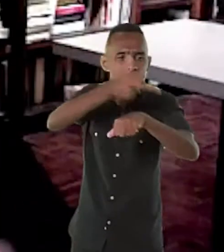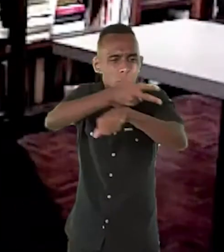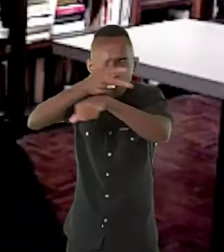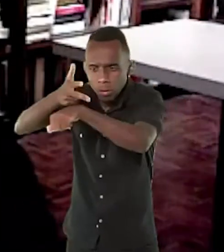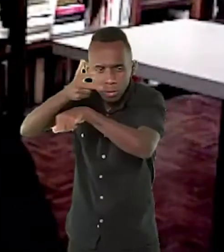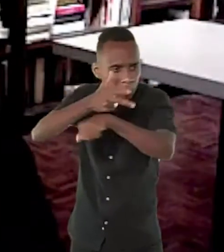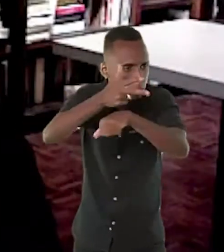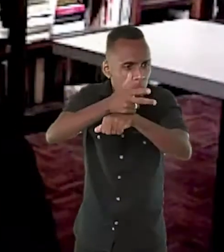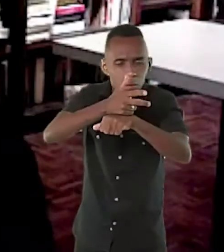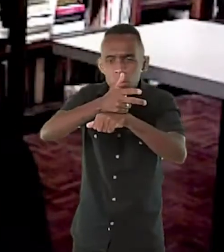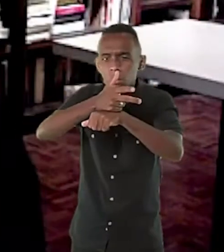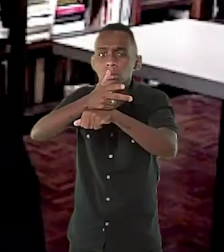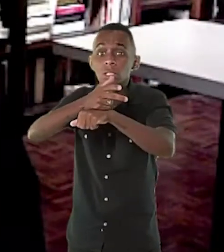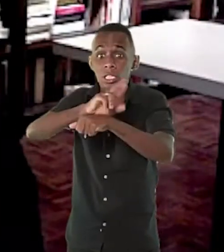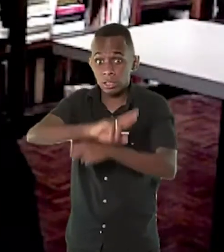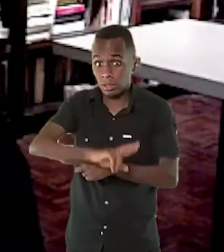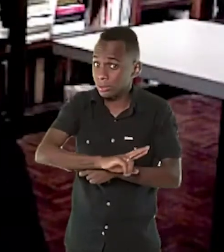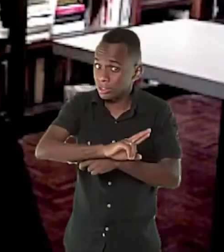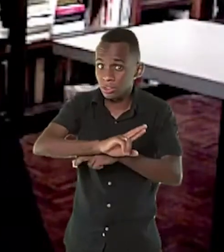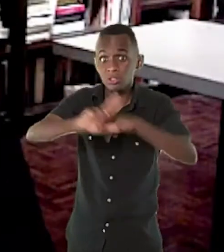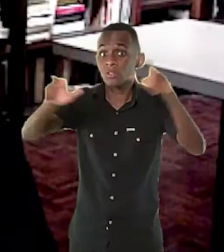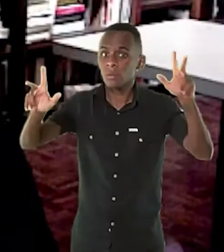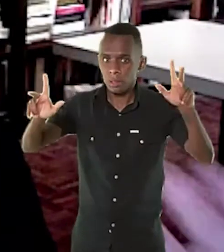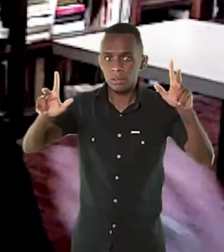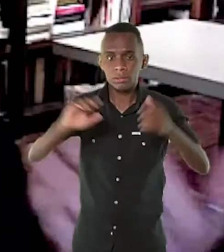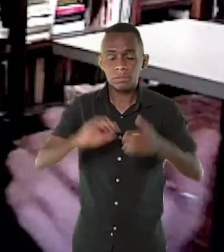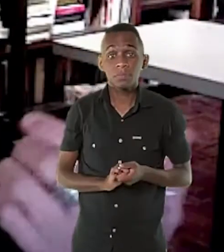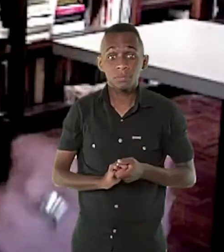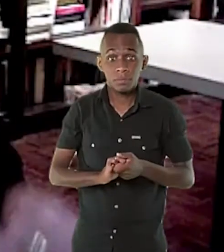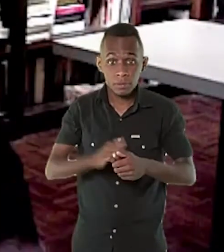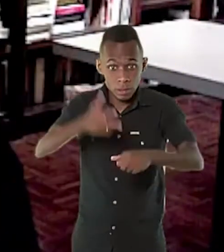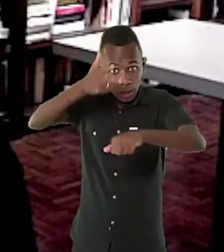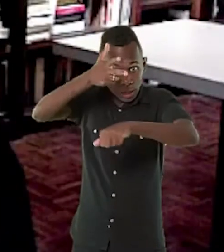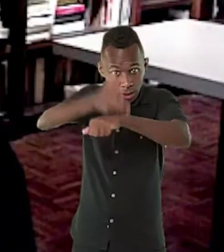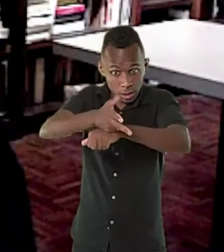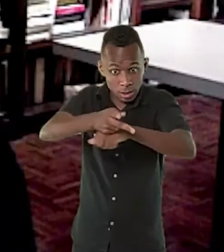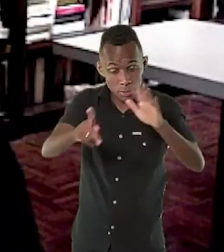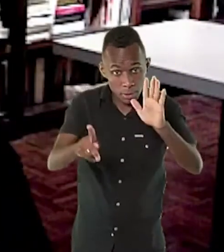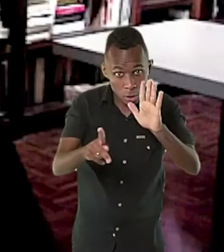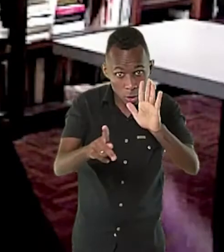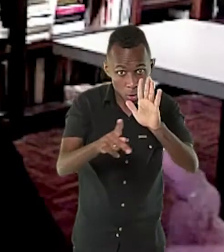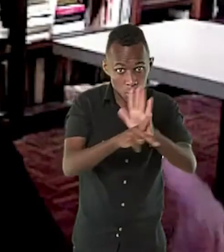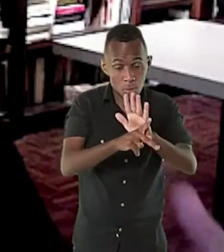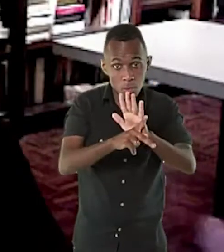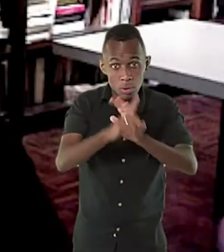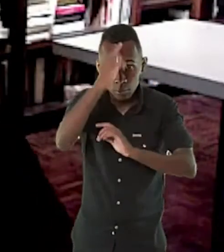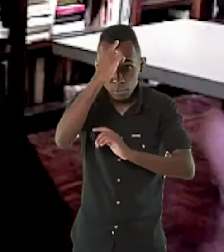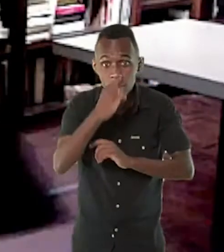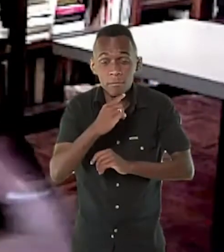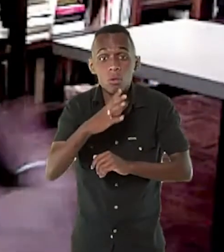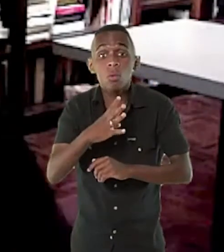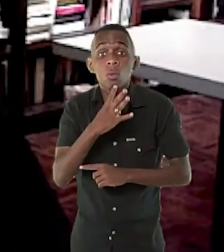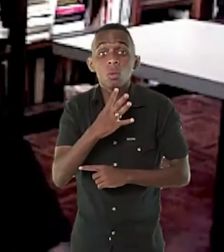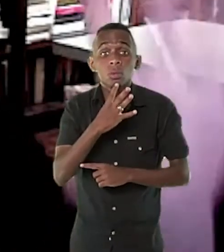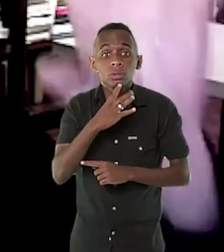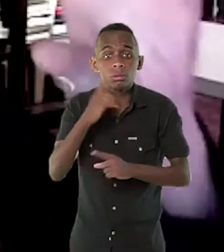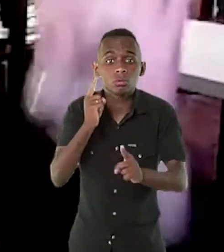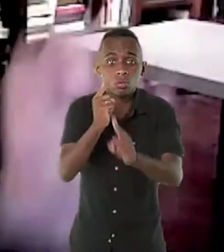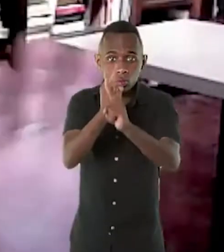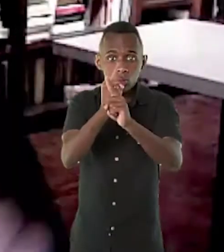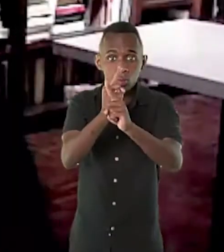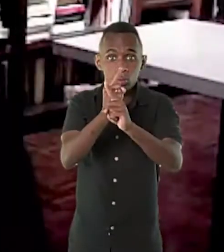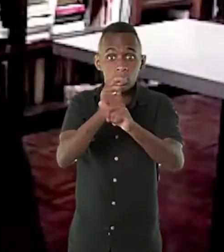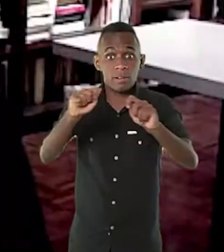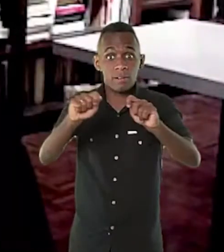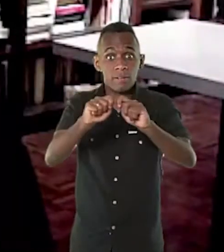as pessoas por inúmeros anos. A câmera de reconhecimento facial, ela faz